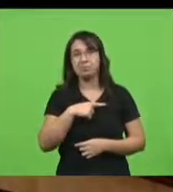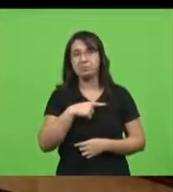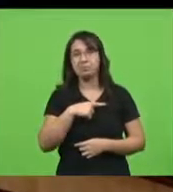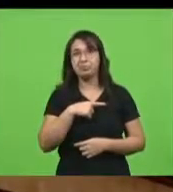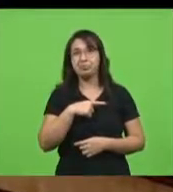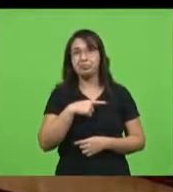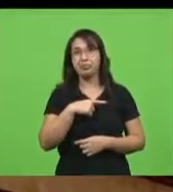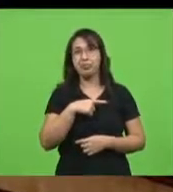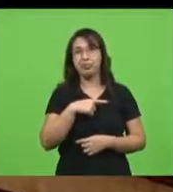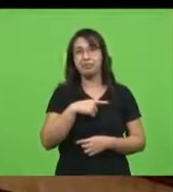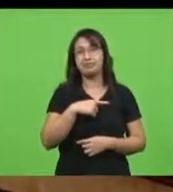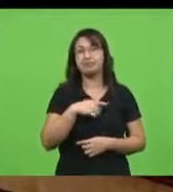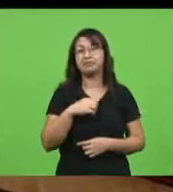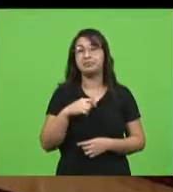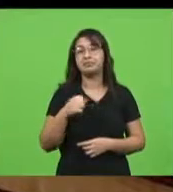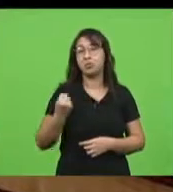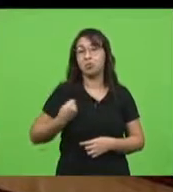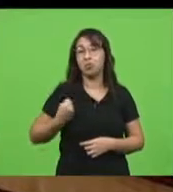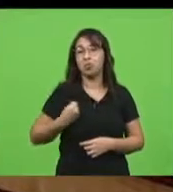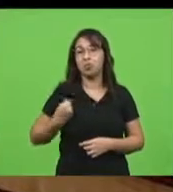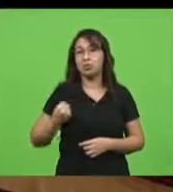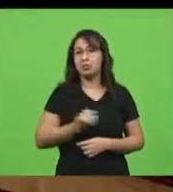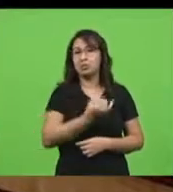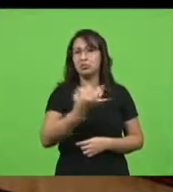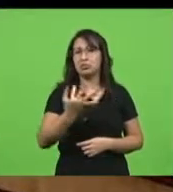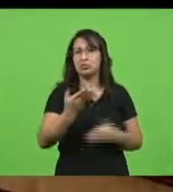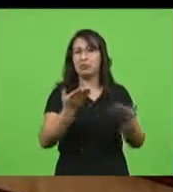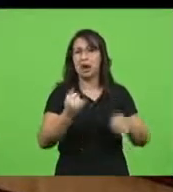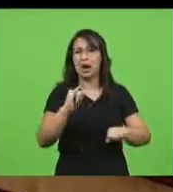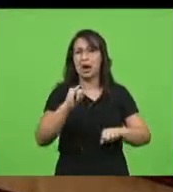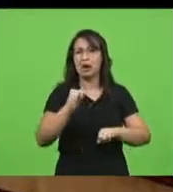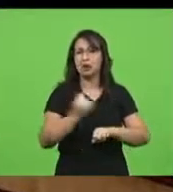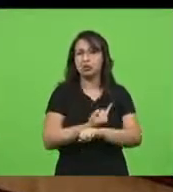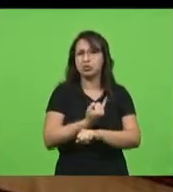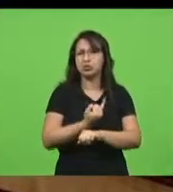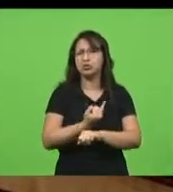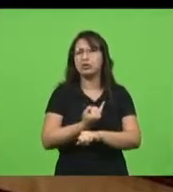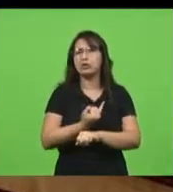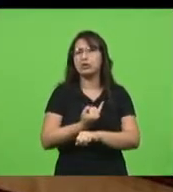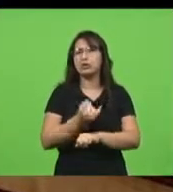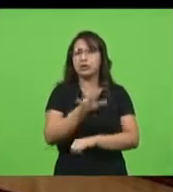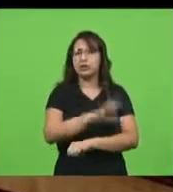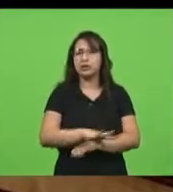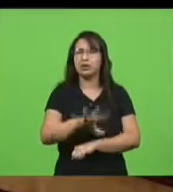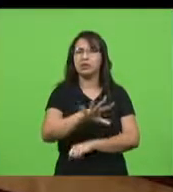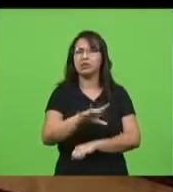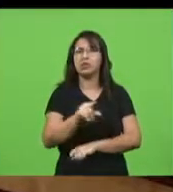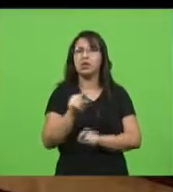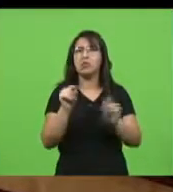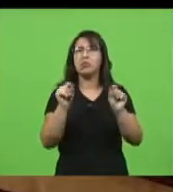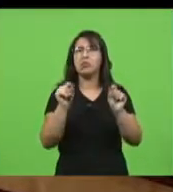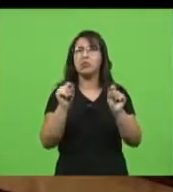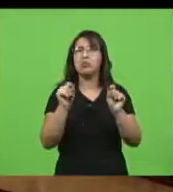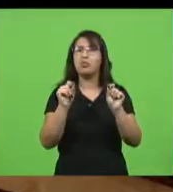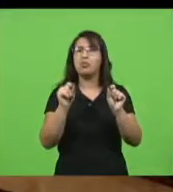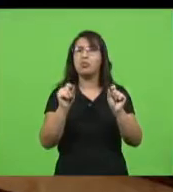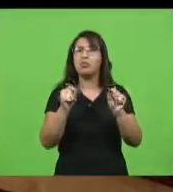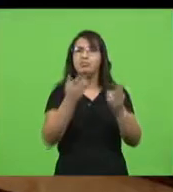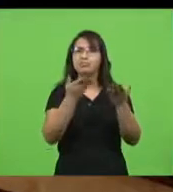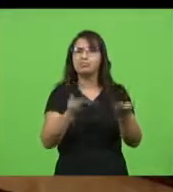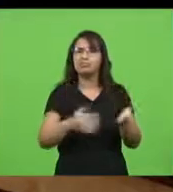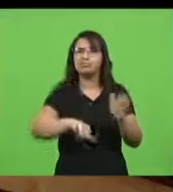com o número atual de efetivo em Joinville e região, o que o senhor poderia nos dizer da criminalidade